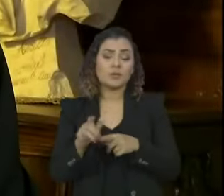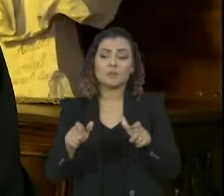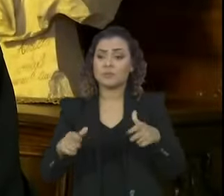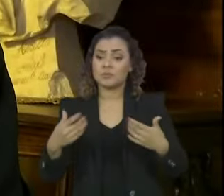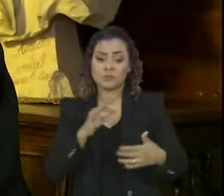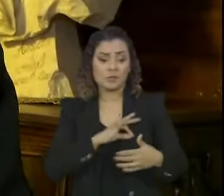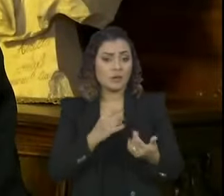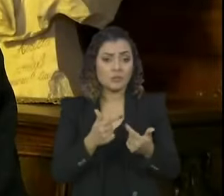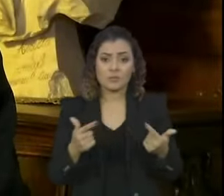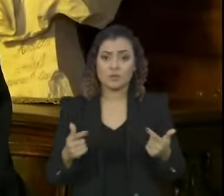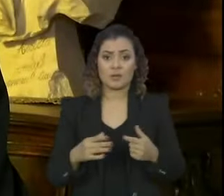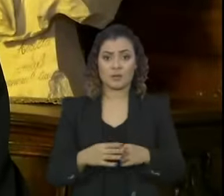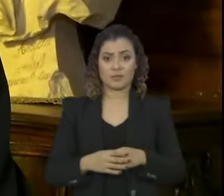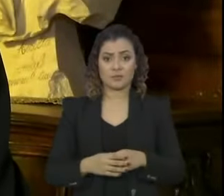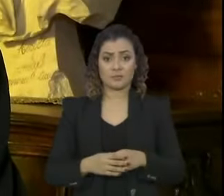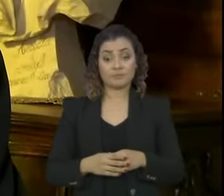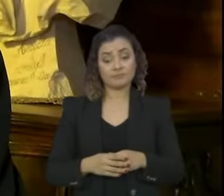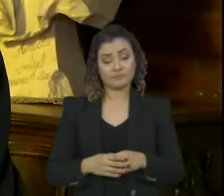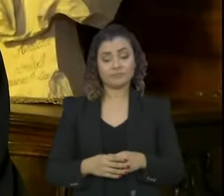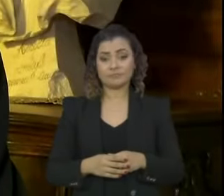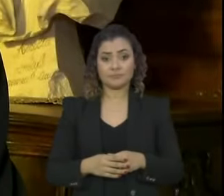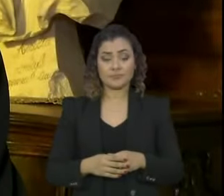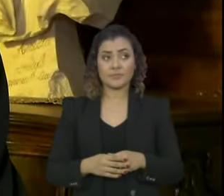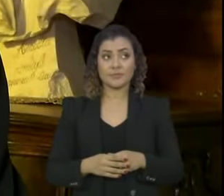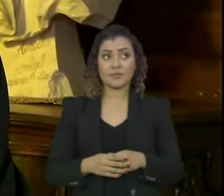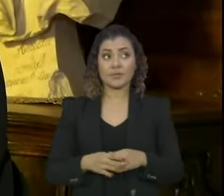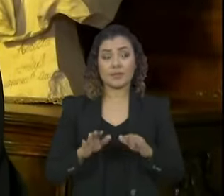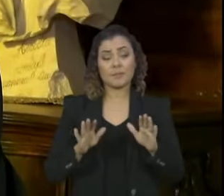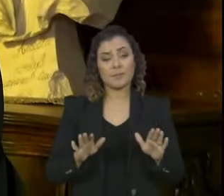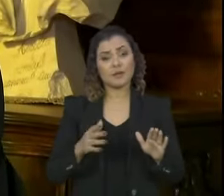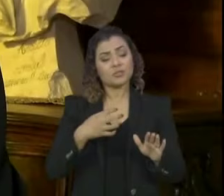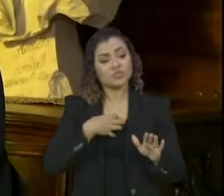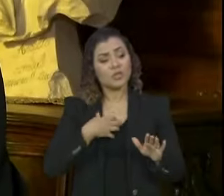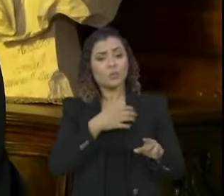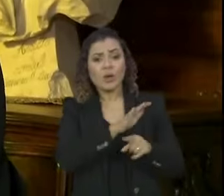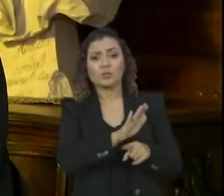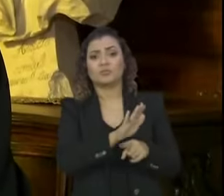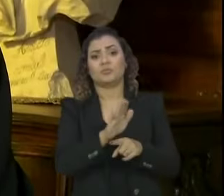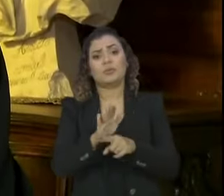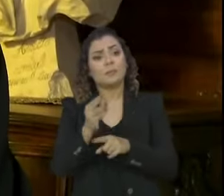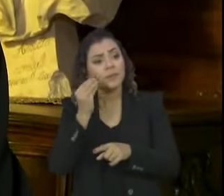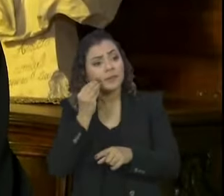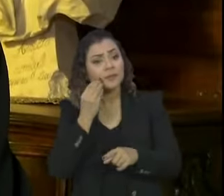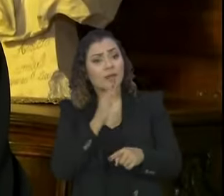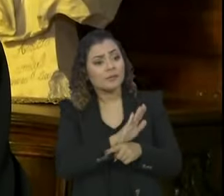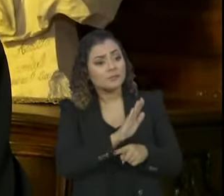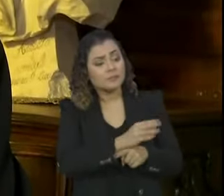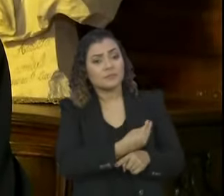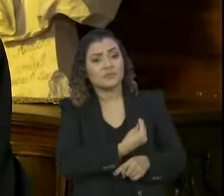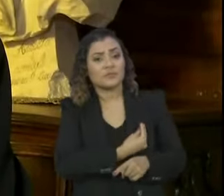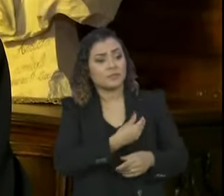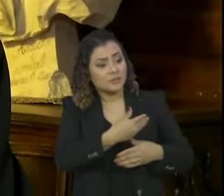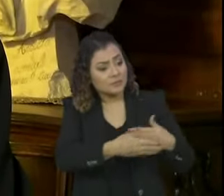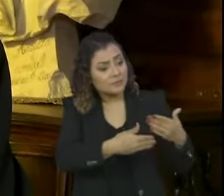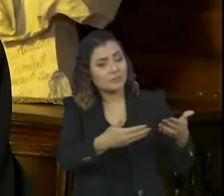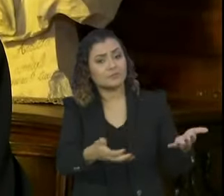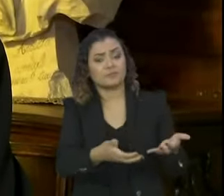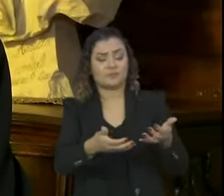estão sem salário naturalmente não com salário mas de alguma forma ajudar para que possam viver e